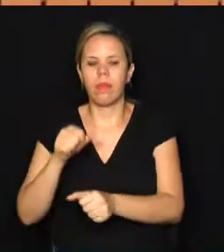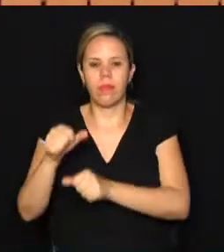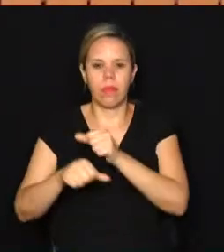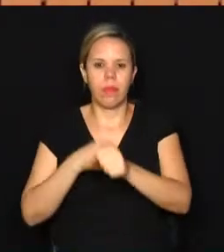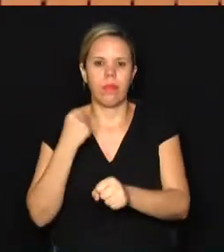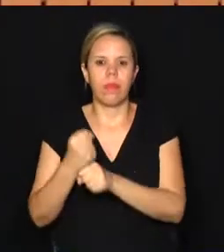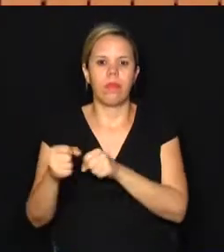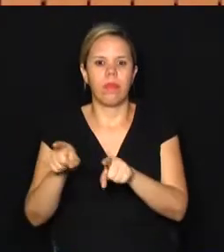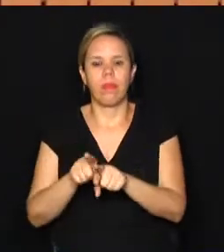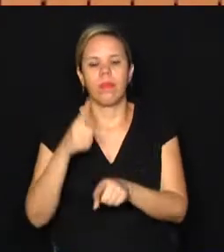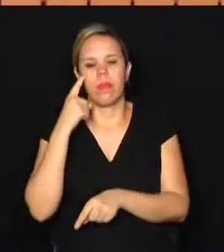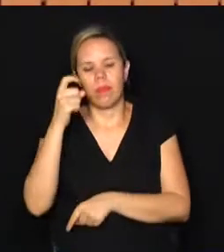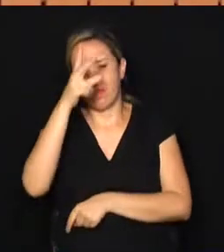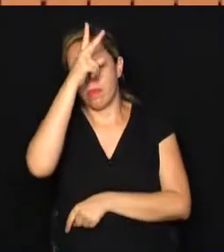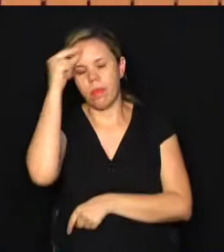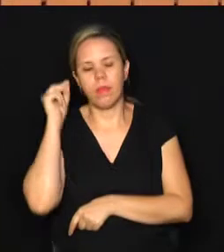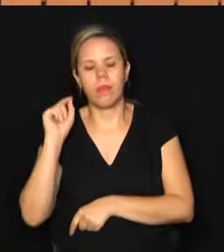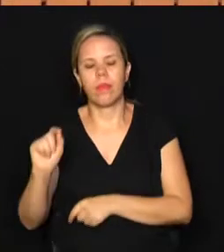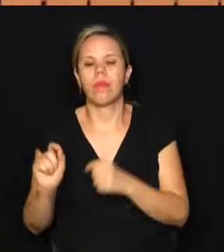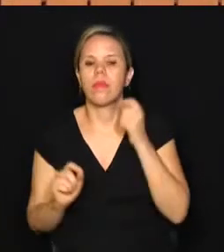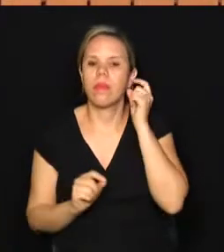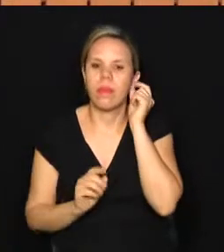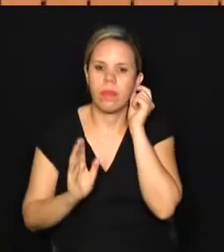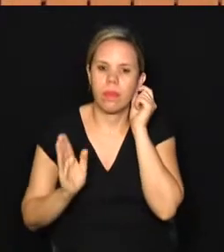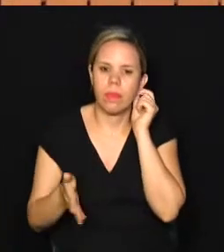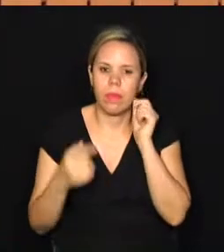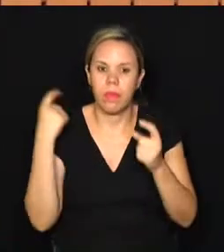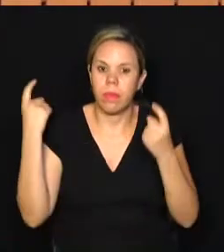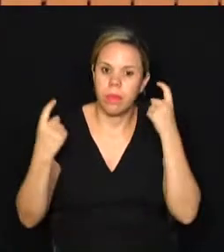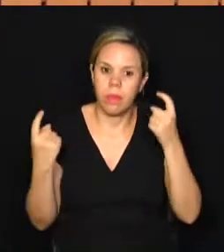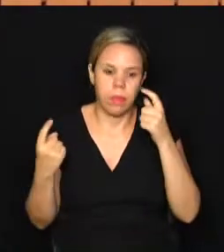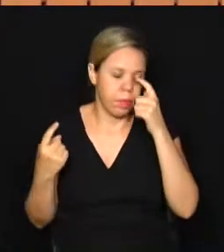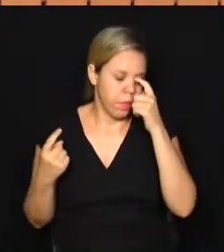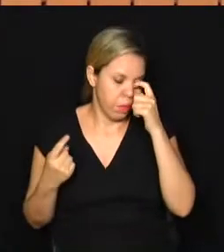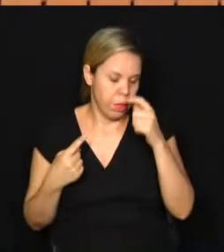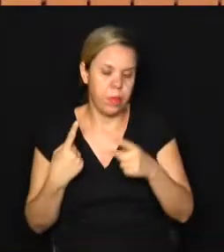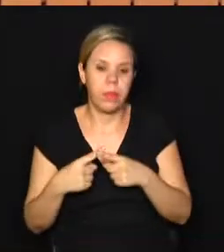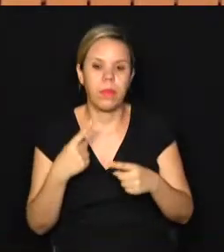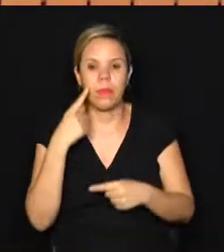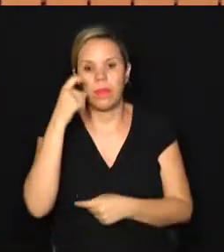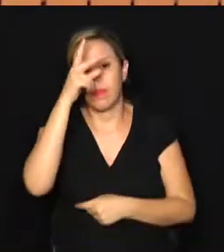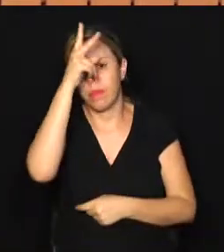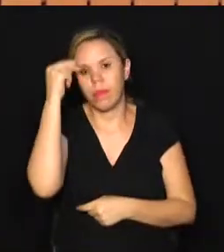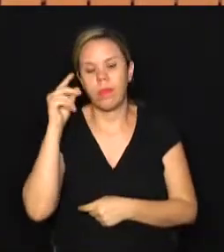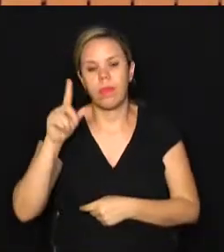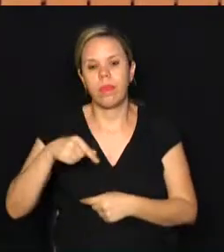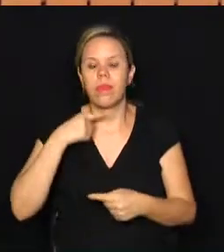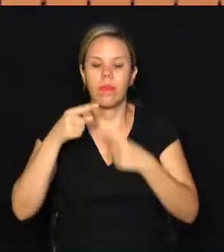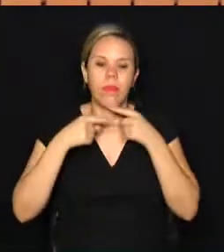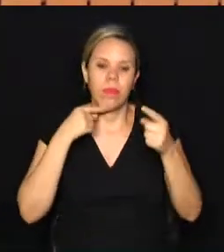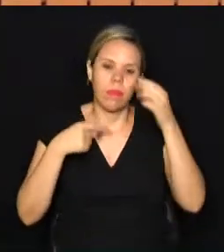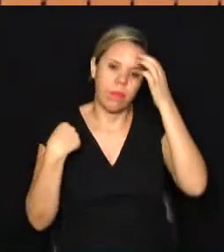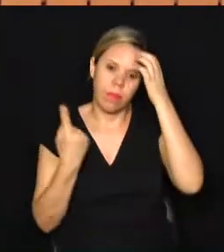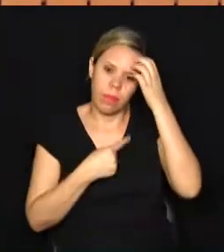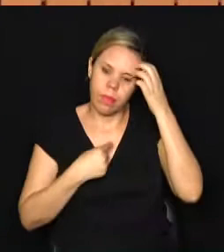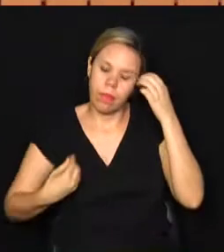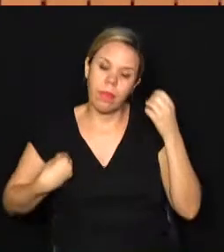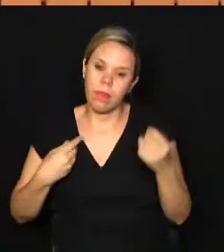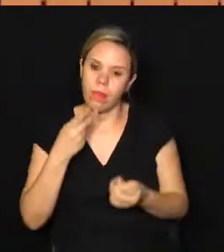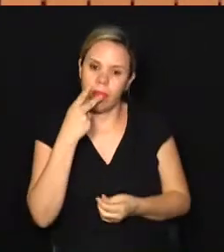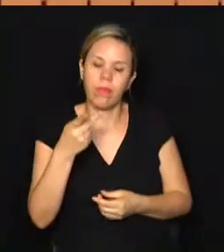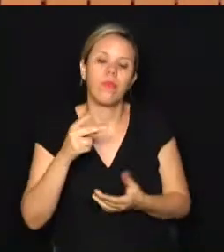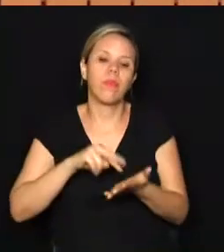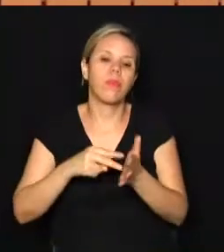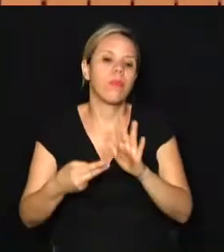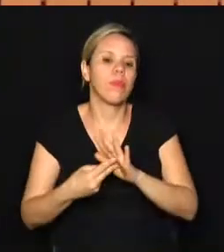interesse público, o que já é uma grande preocupação, porque o interesse público é muito questionável. Então, nós estamos aqui questionando o que